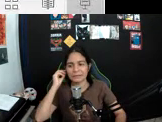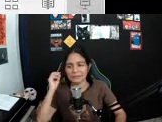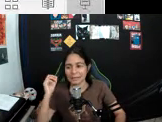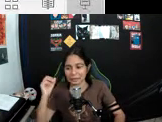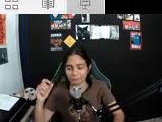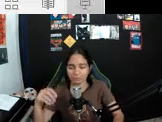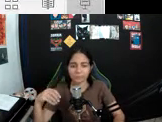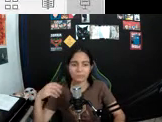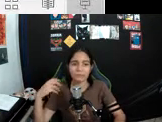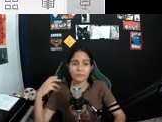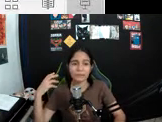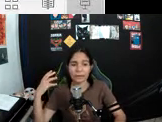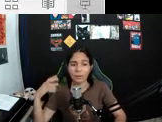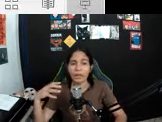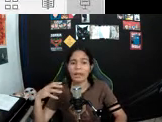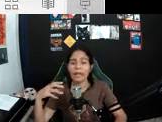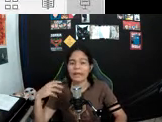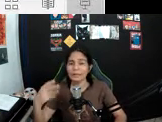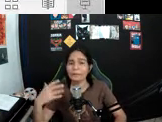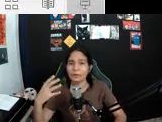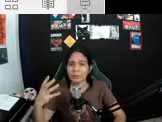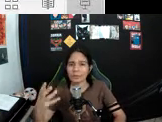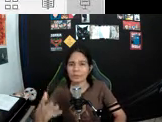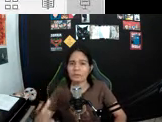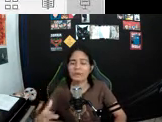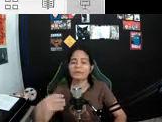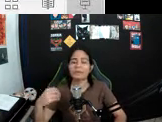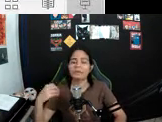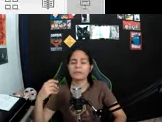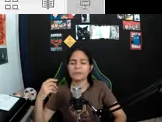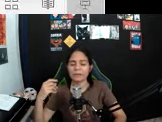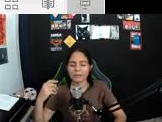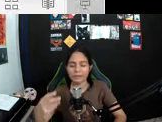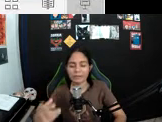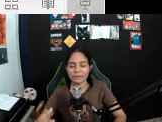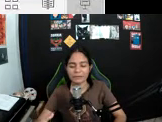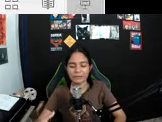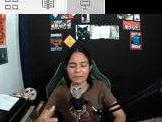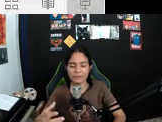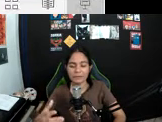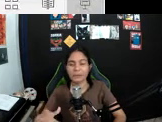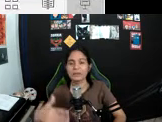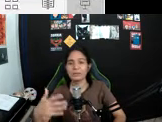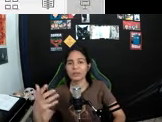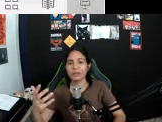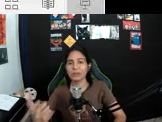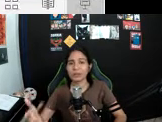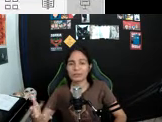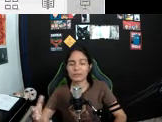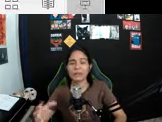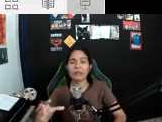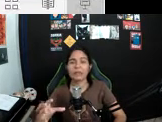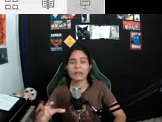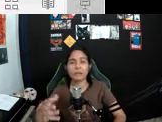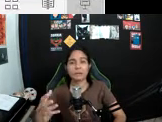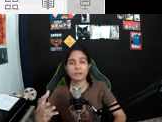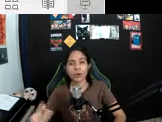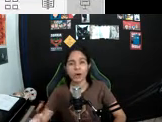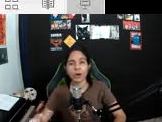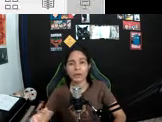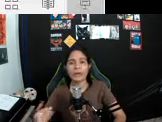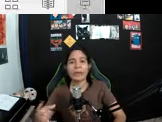medo à sociedade. Então, as informações, a gente deve transmiti-las,